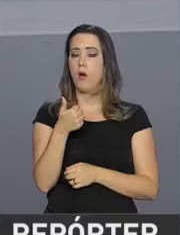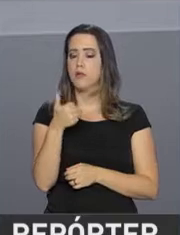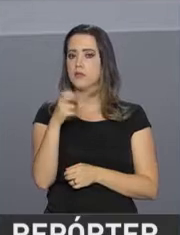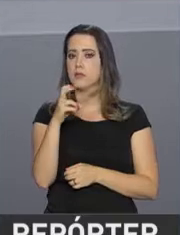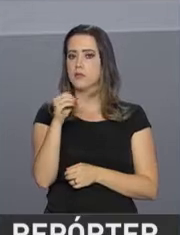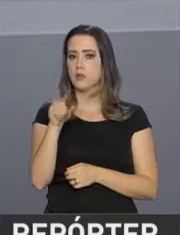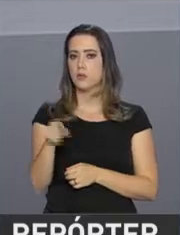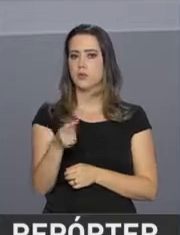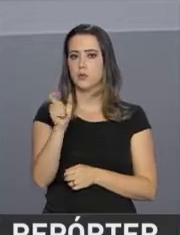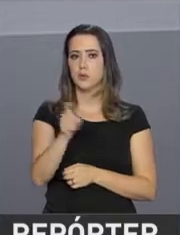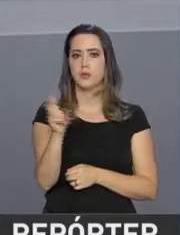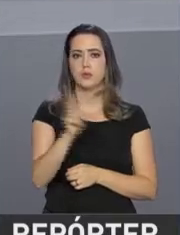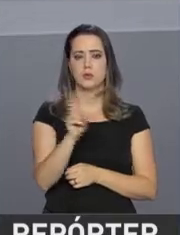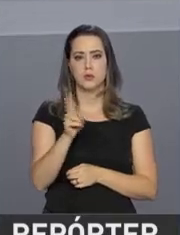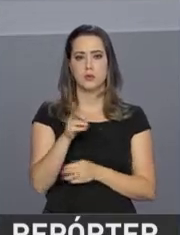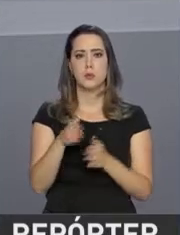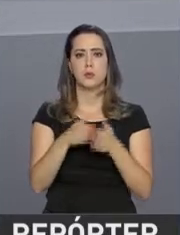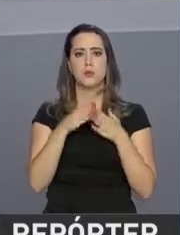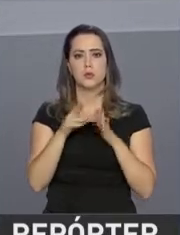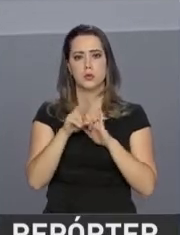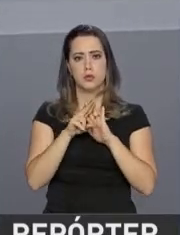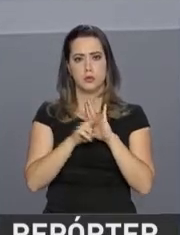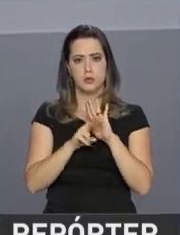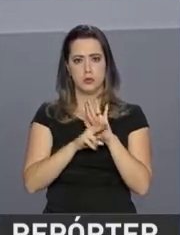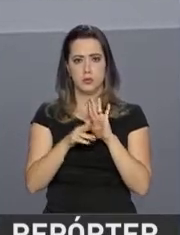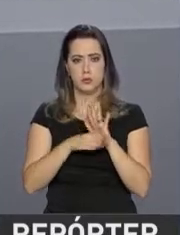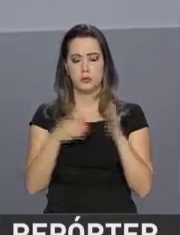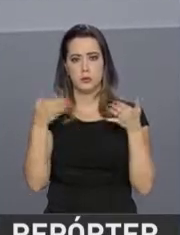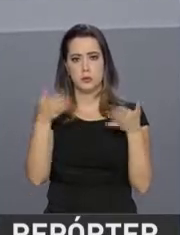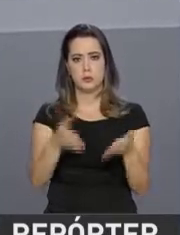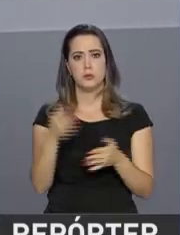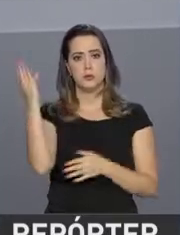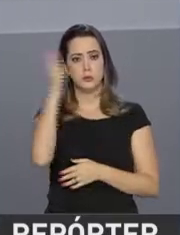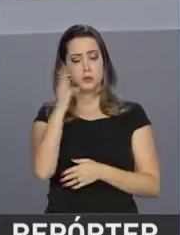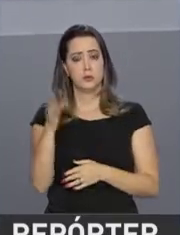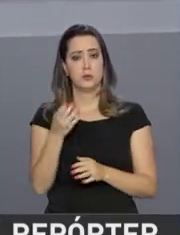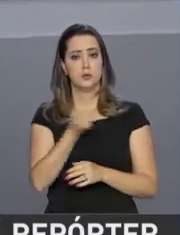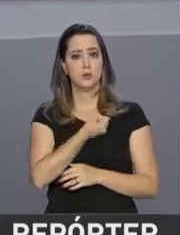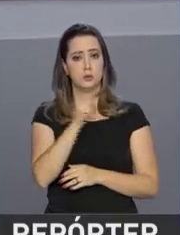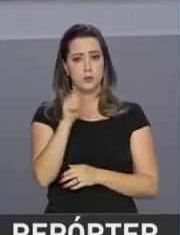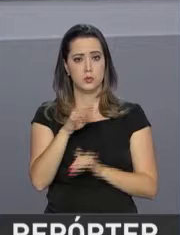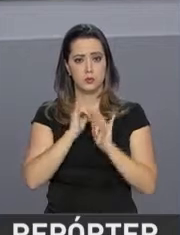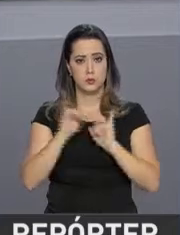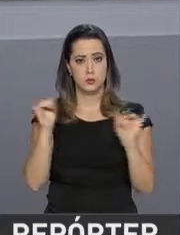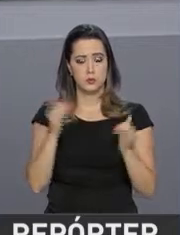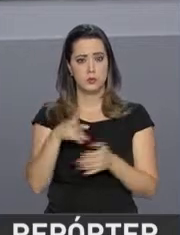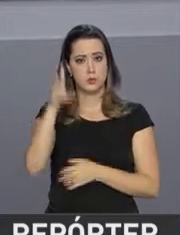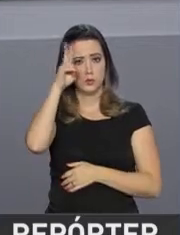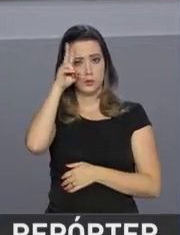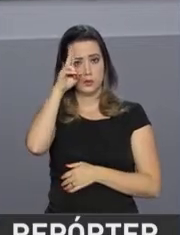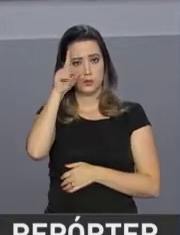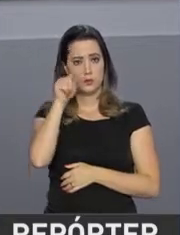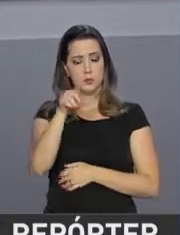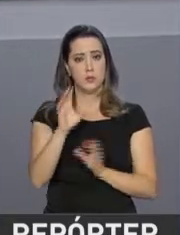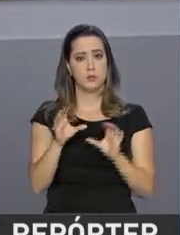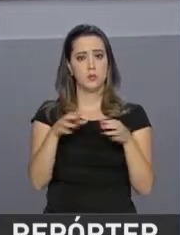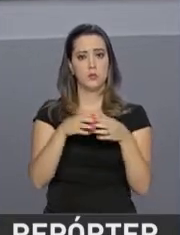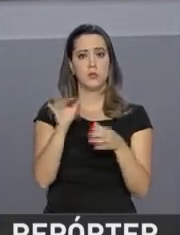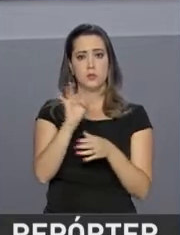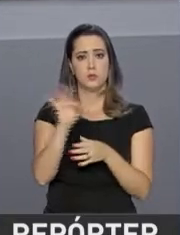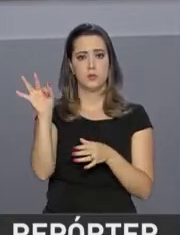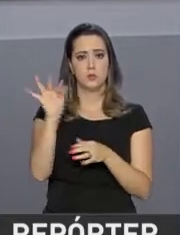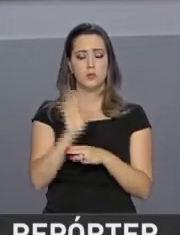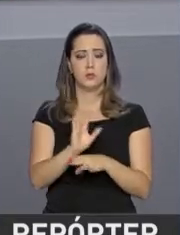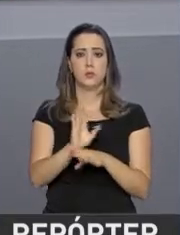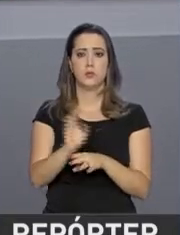50 mil venezuelanos pediram a regularização para permanecer no brasil os dados foram divulgados nesta segunda feira pelo comitê federal